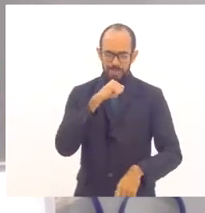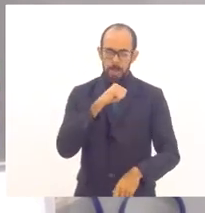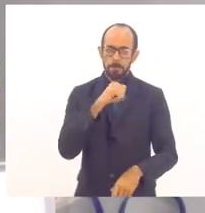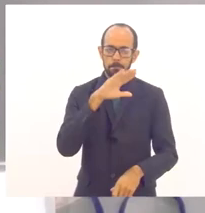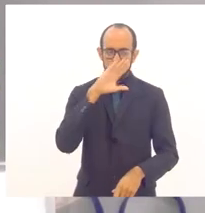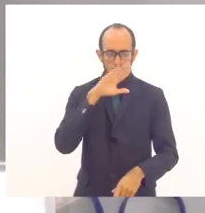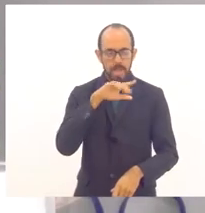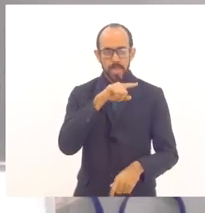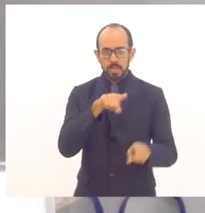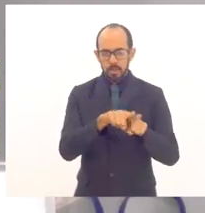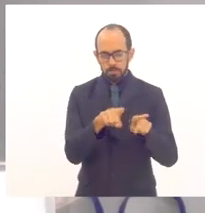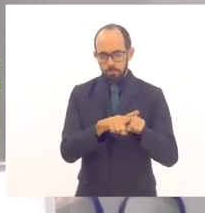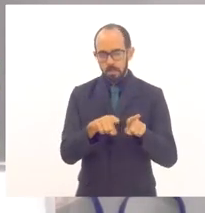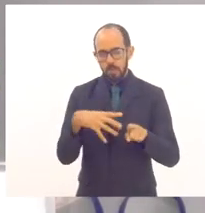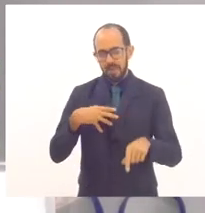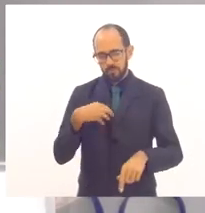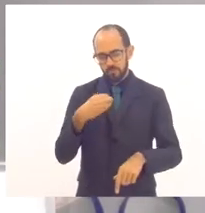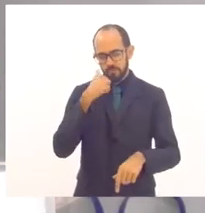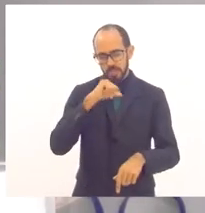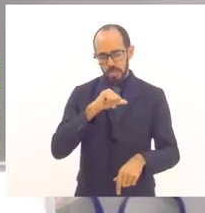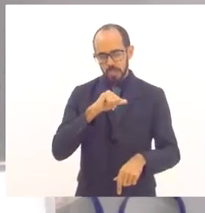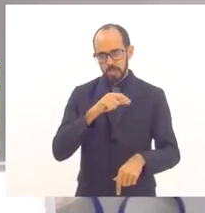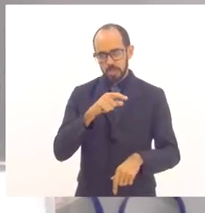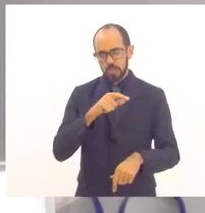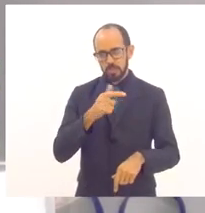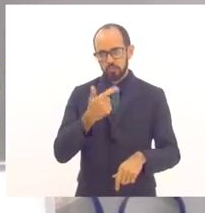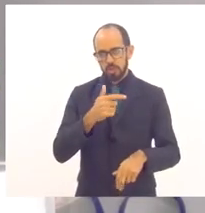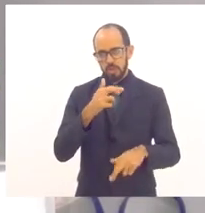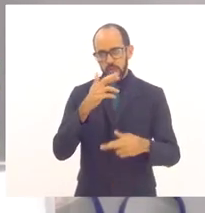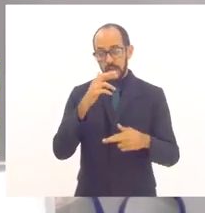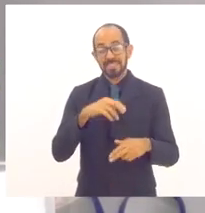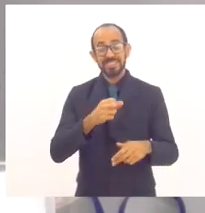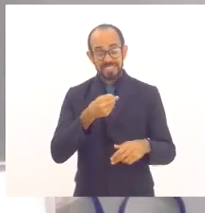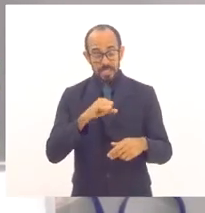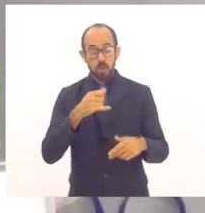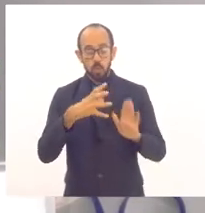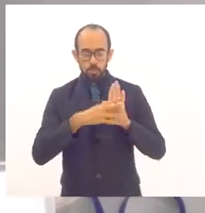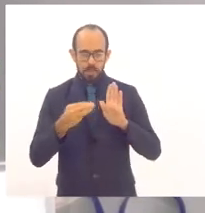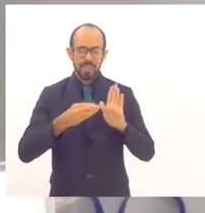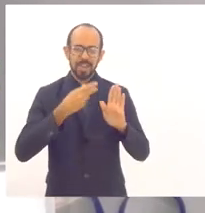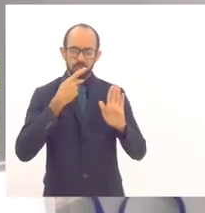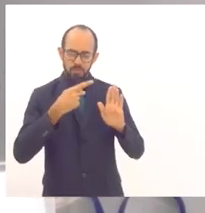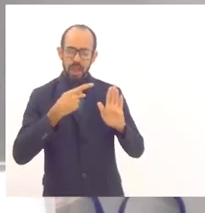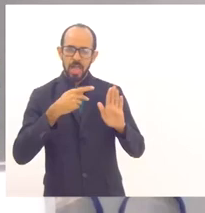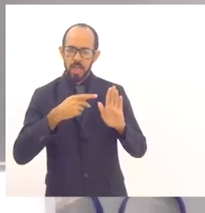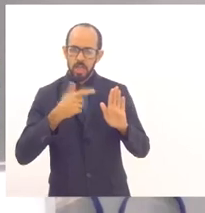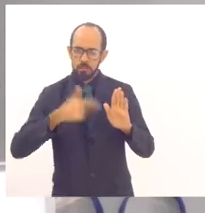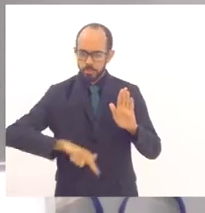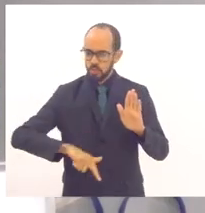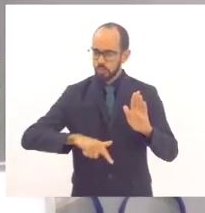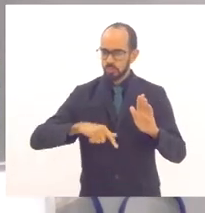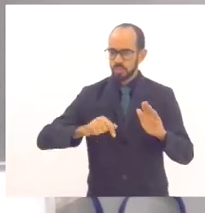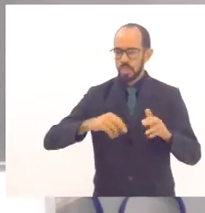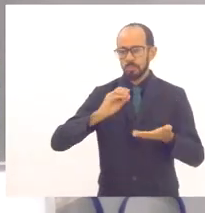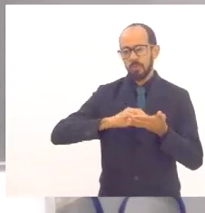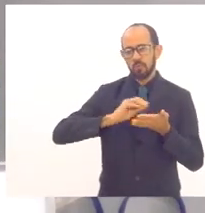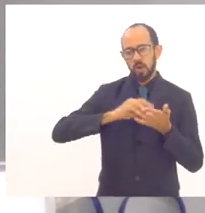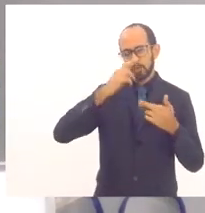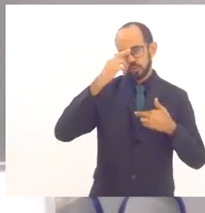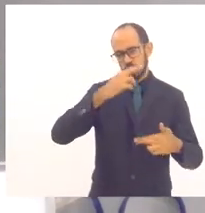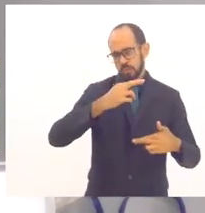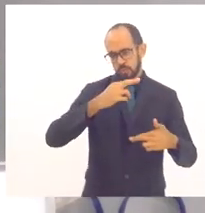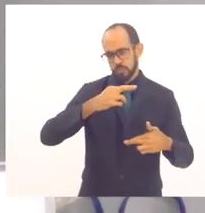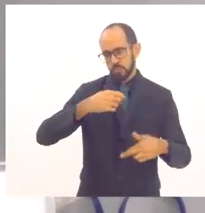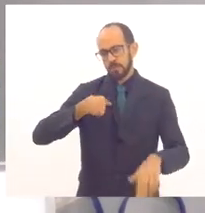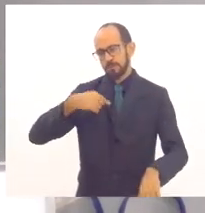dela, que seria desrespeito comigo mesma, enquanto mulher, repetir. Eu entendo que a gente está diante